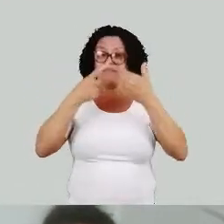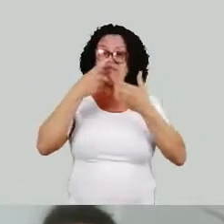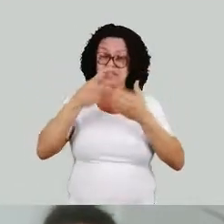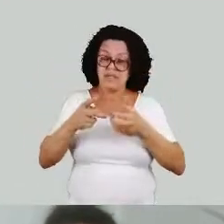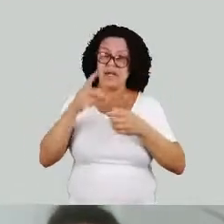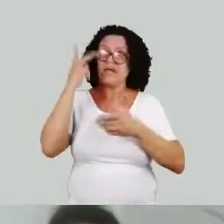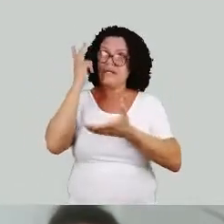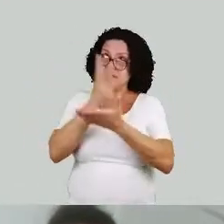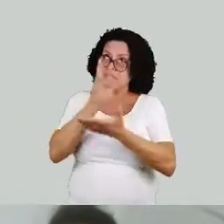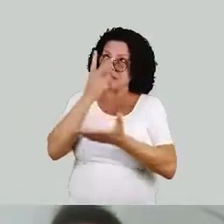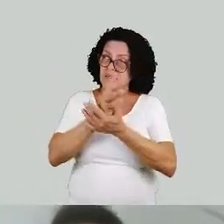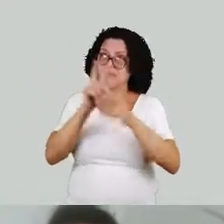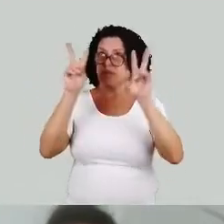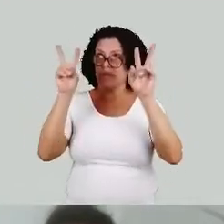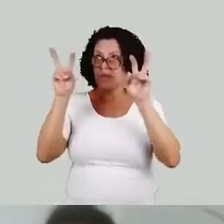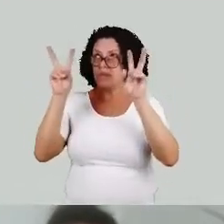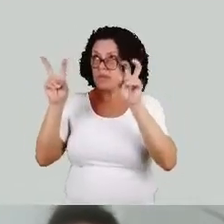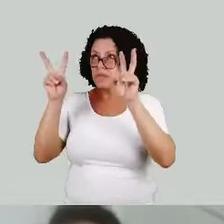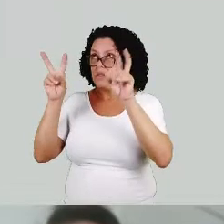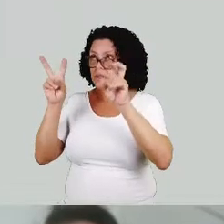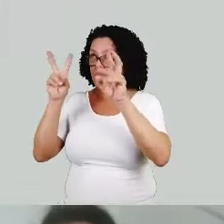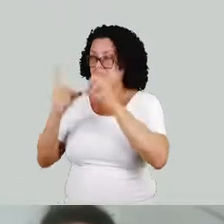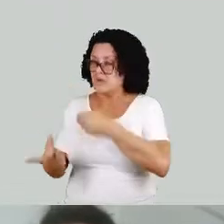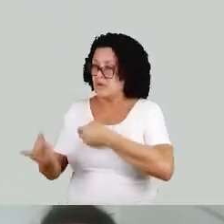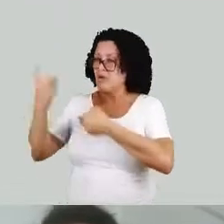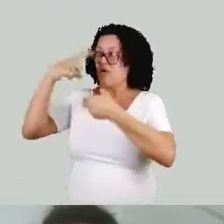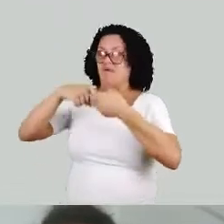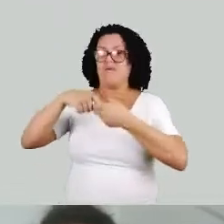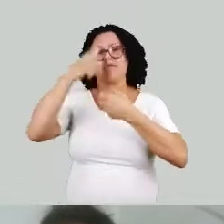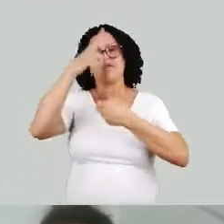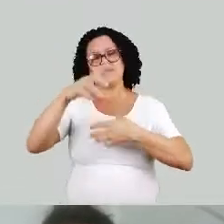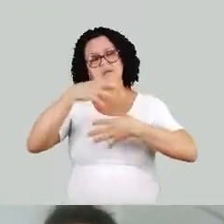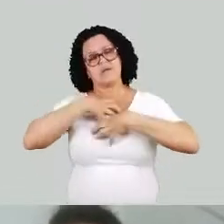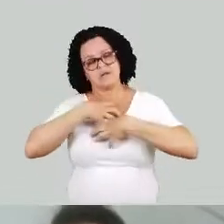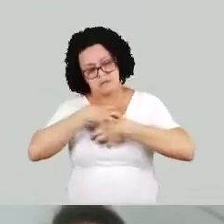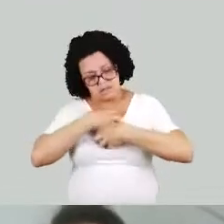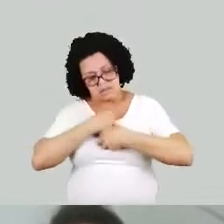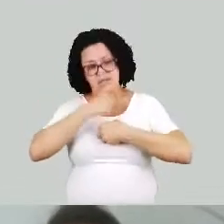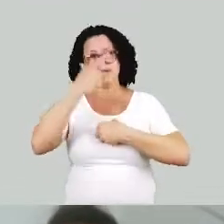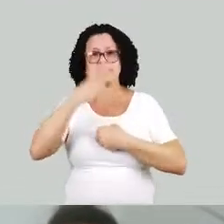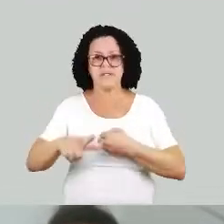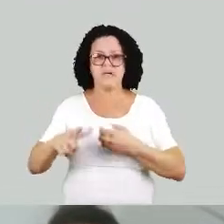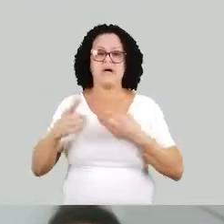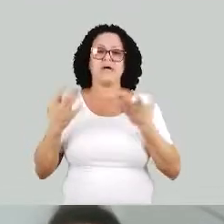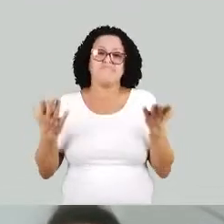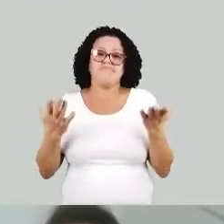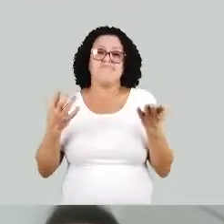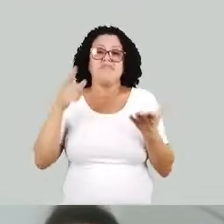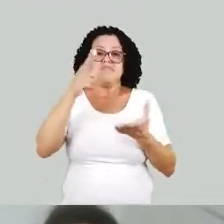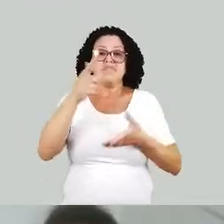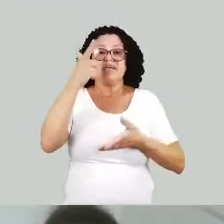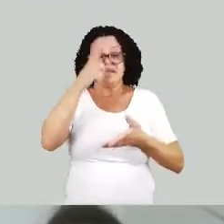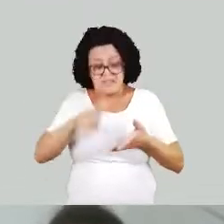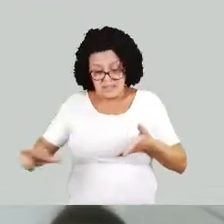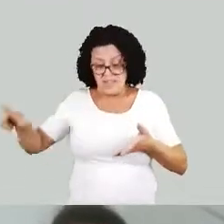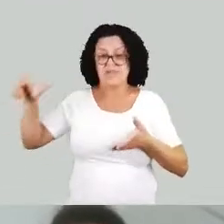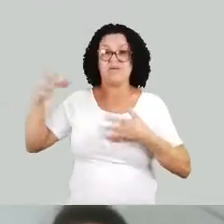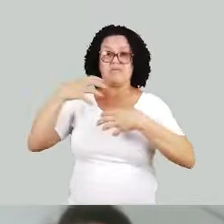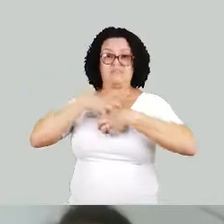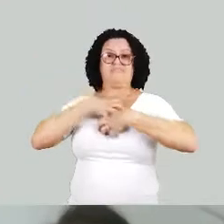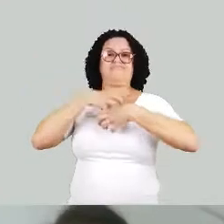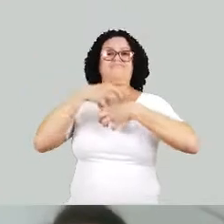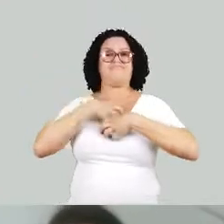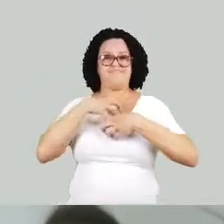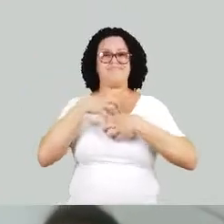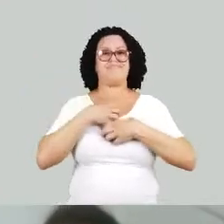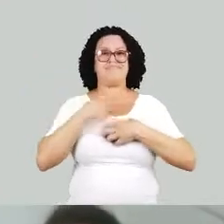esse assunto, aquele sentimento todo vem à tona, aquela mágoa, sabe? A gente passa a reviver.